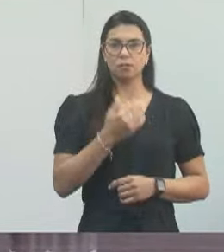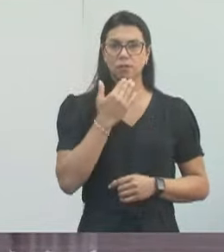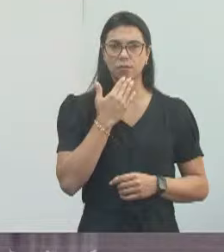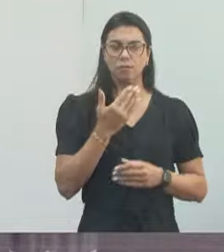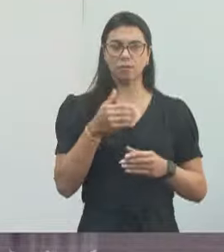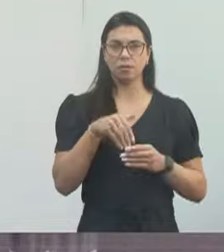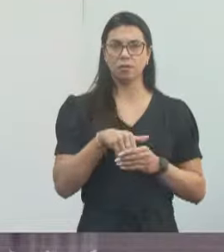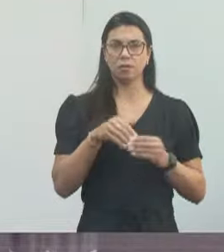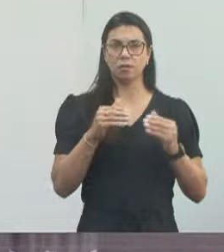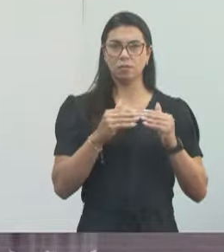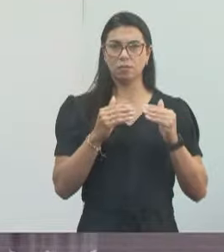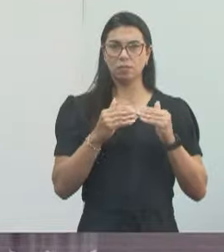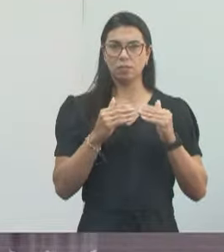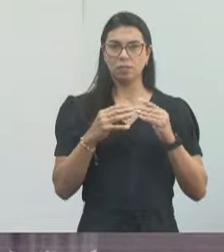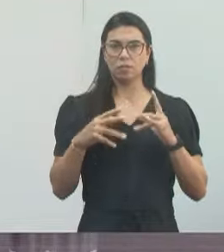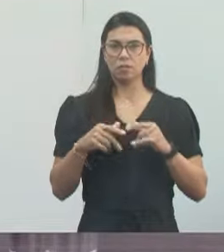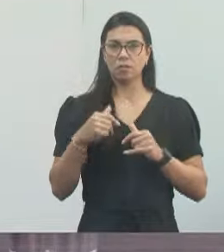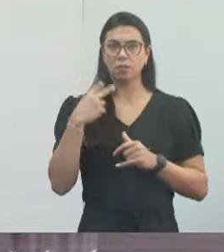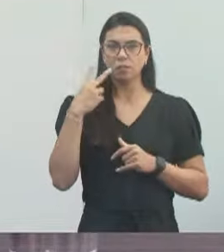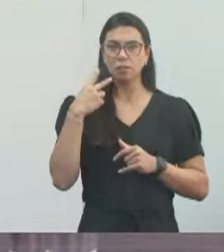voto favorável dos